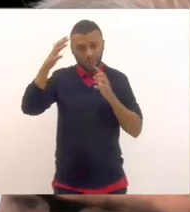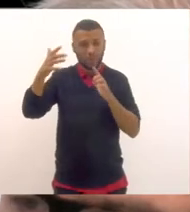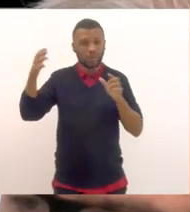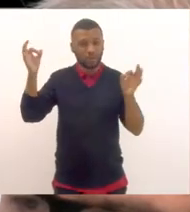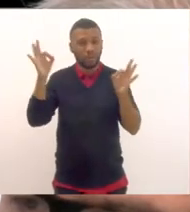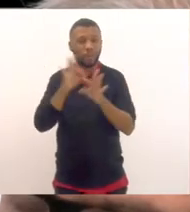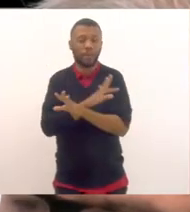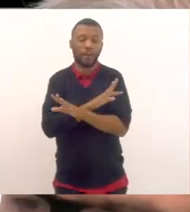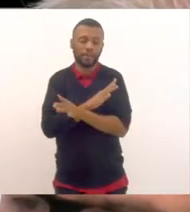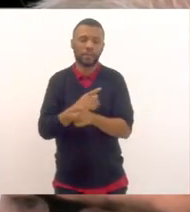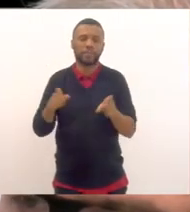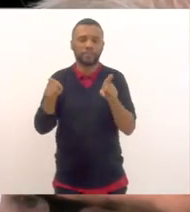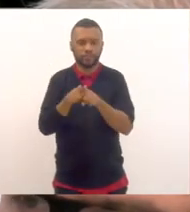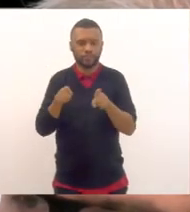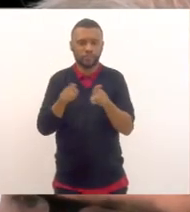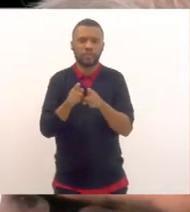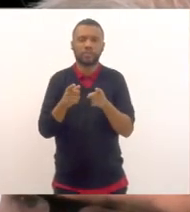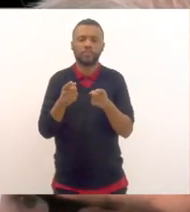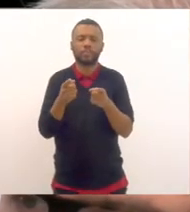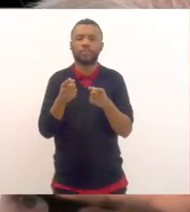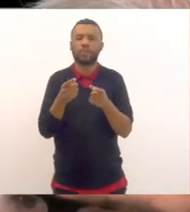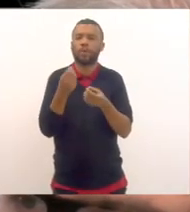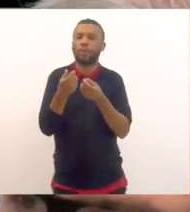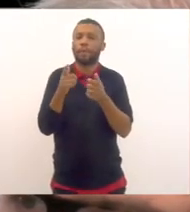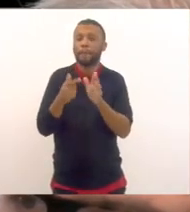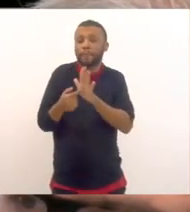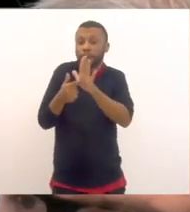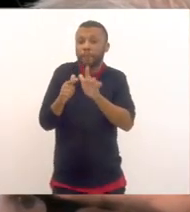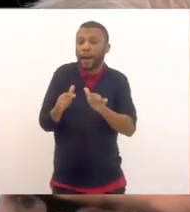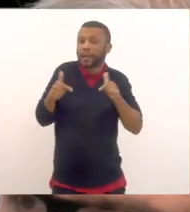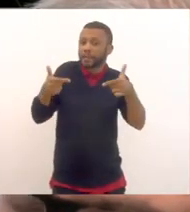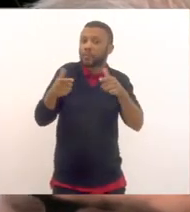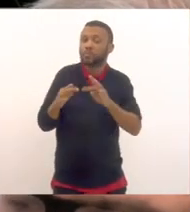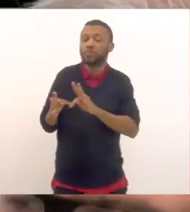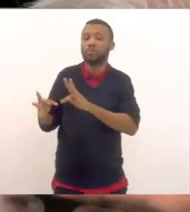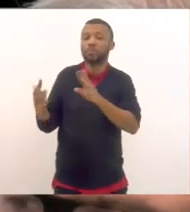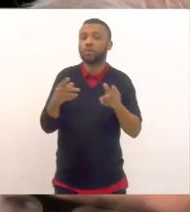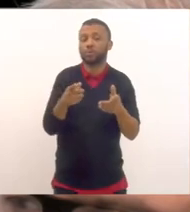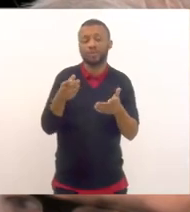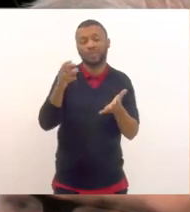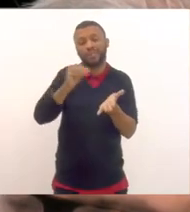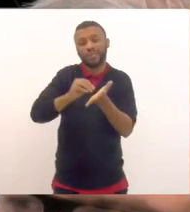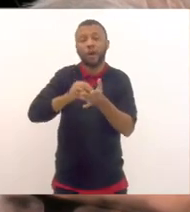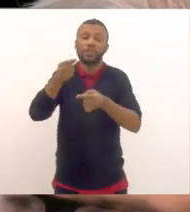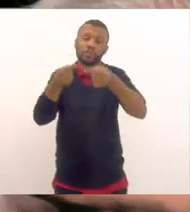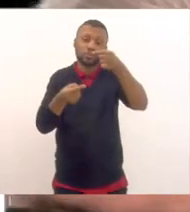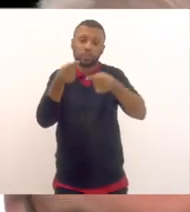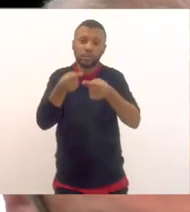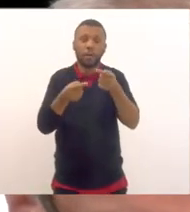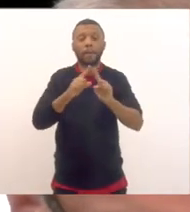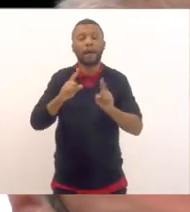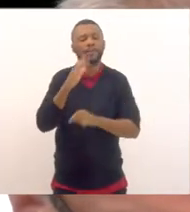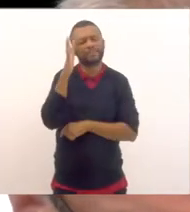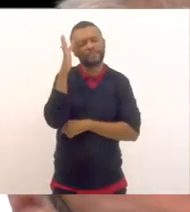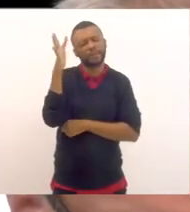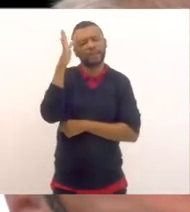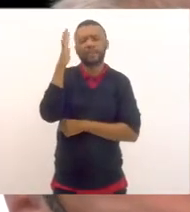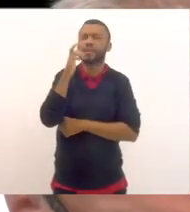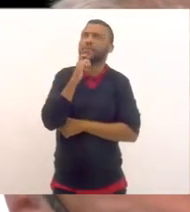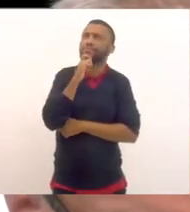até da atuação de todo mundo conjuntamente ainda de fato não tem a discussões internas a pensamentos